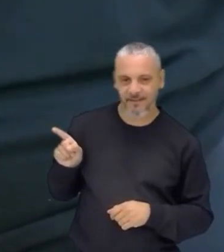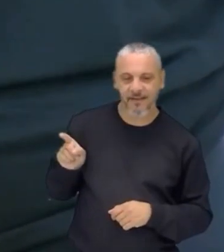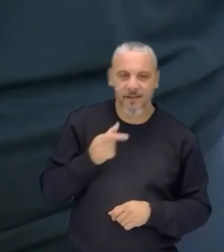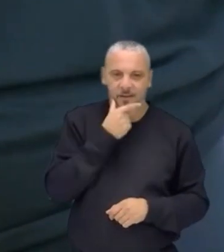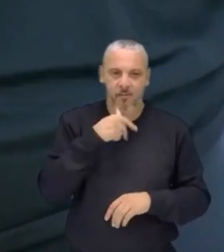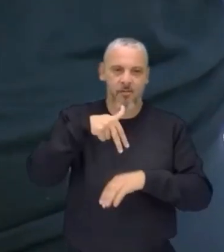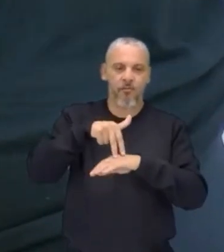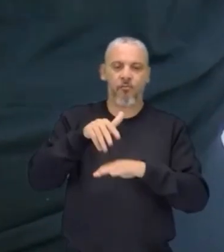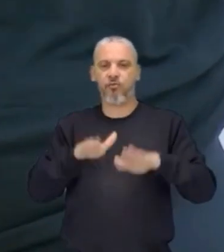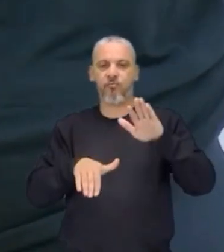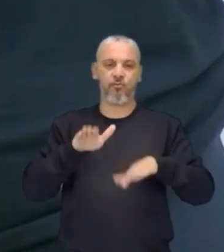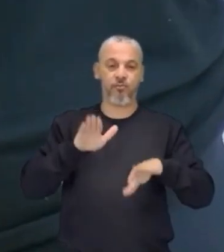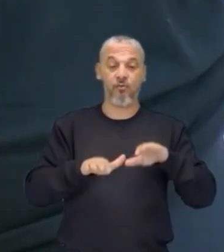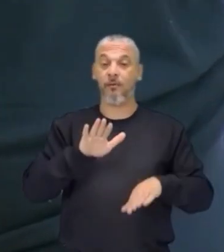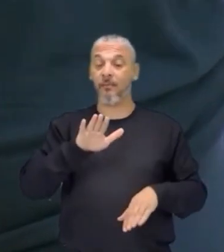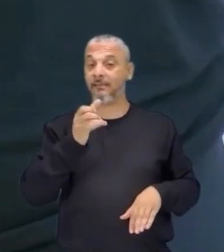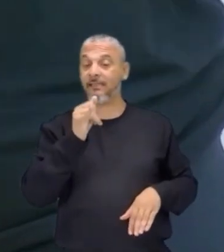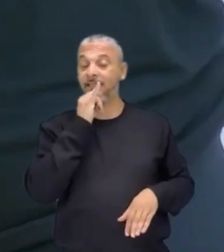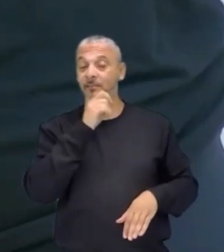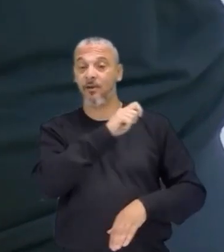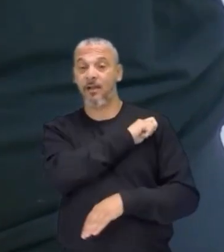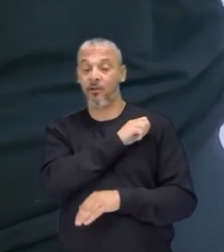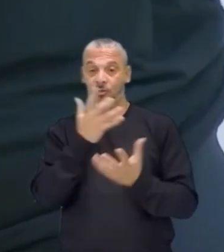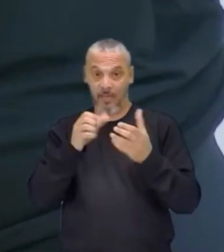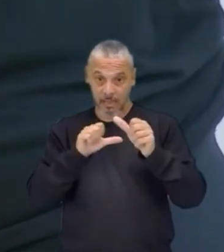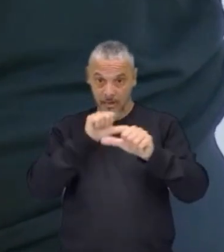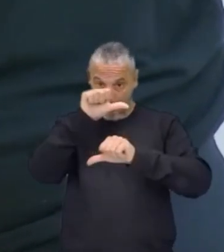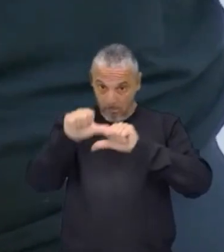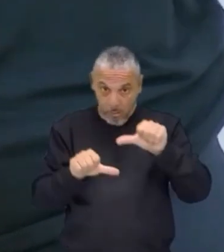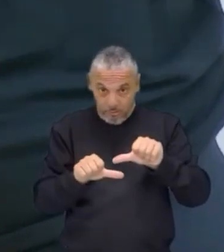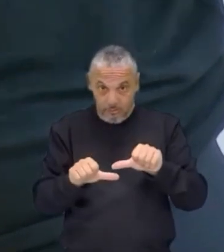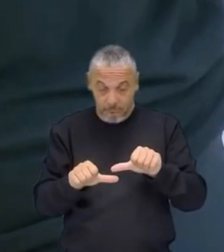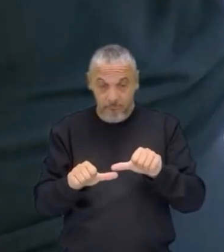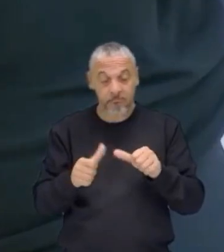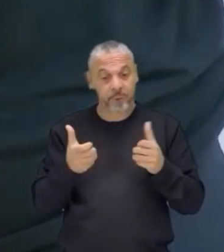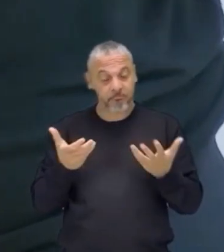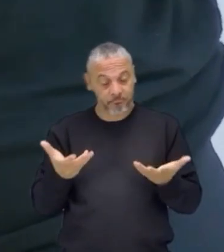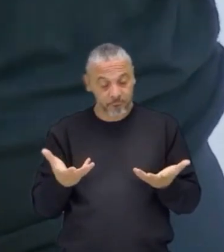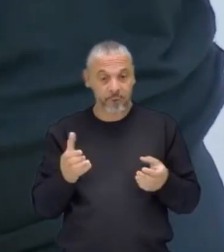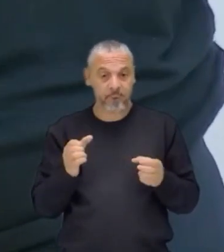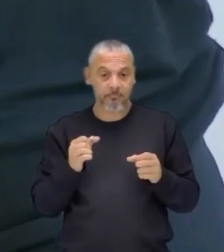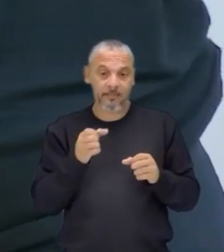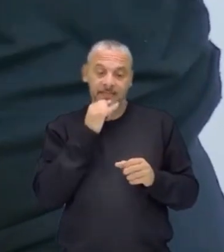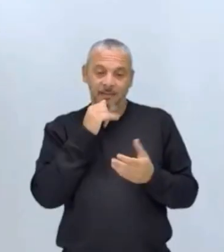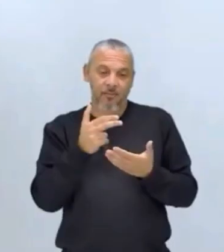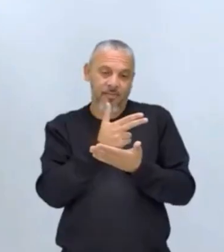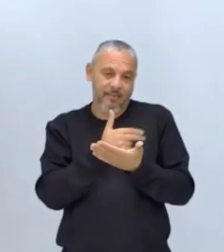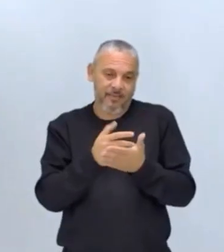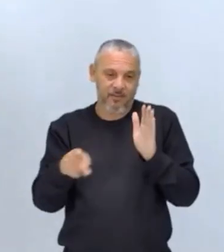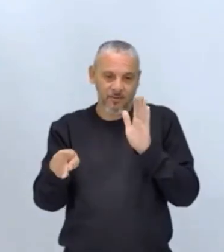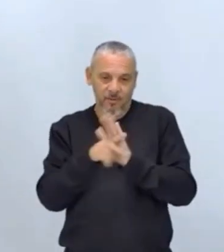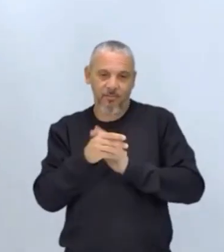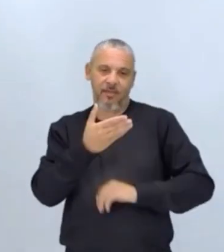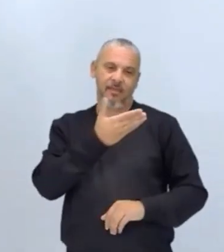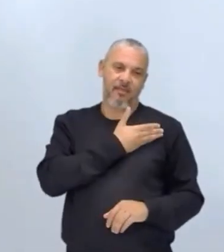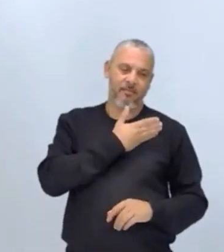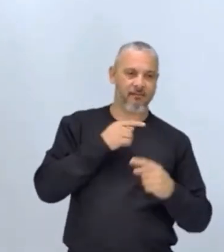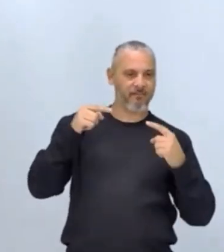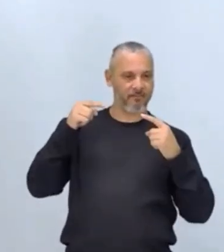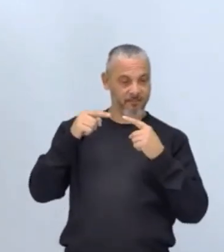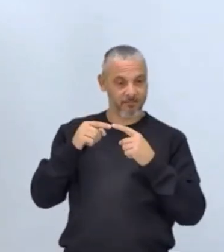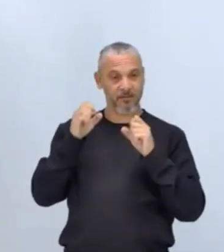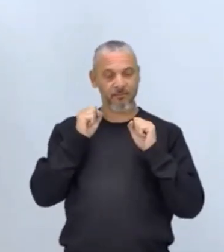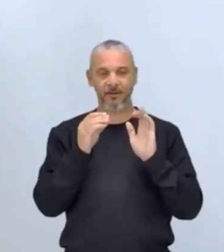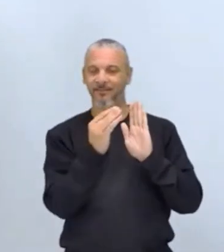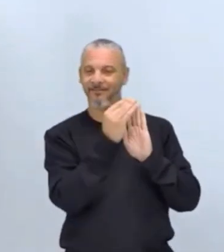pequeno percussionista aqui. Mas, se o aluno quiser modificar esse percussionista, inclusive trazer até uma própria imagem de um próprio amiguinho dele ou